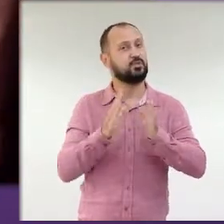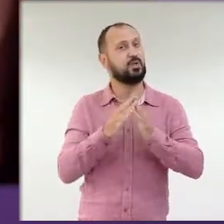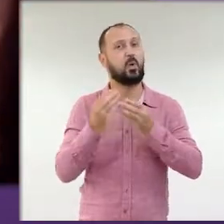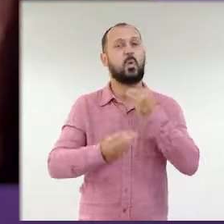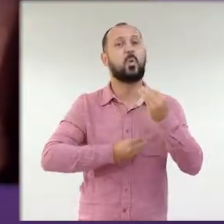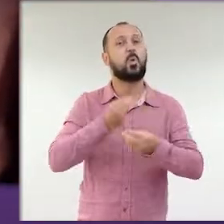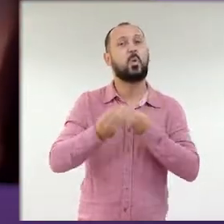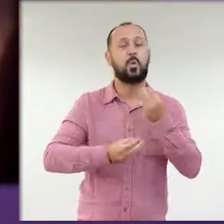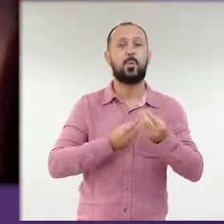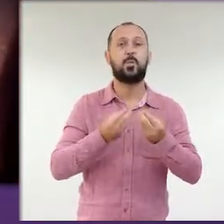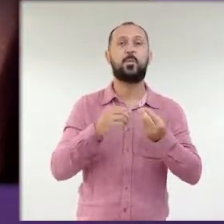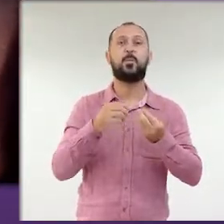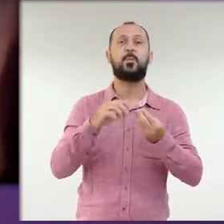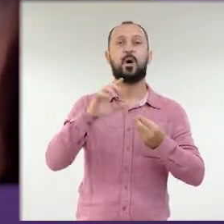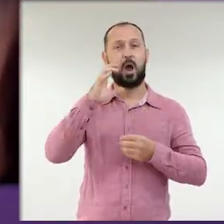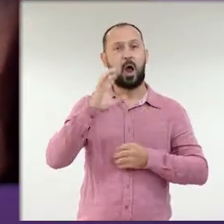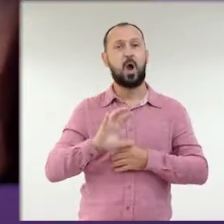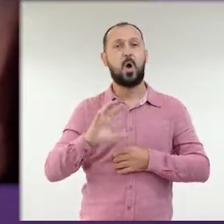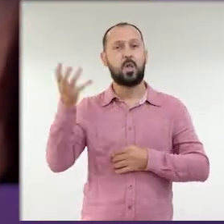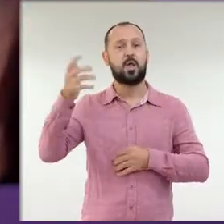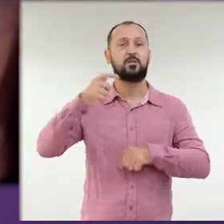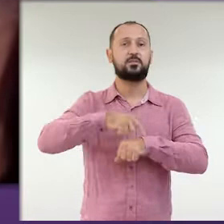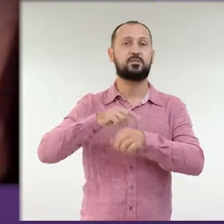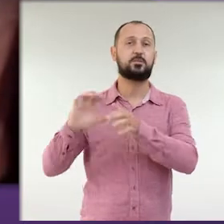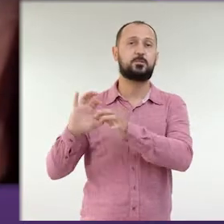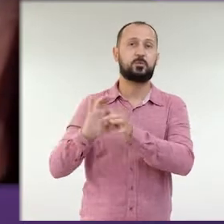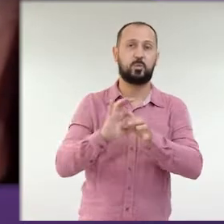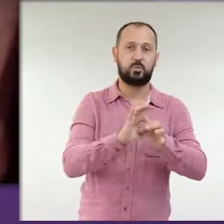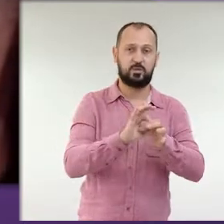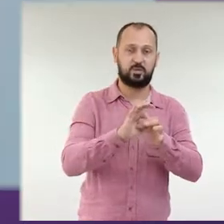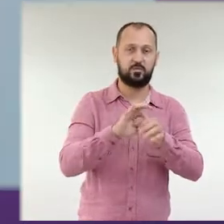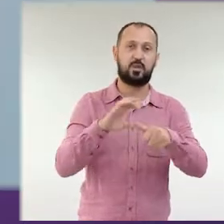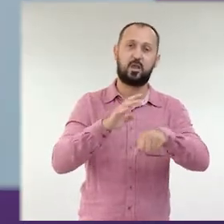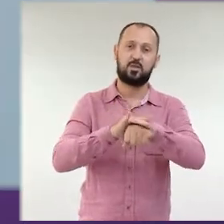é que tudo isso está acontecendo nesse cenário de pandemia?